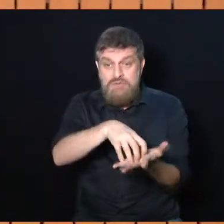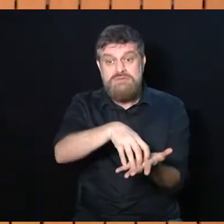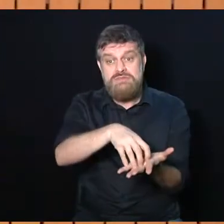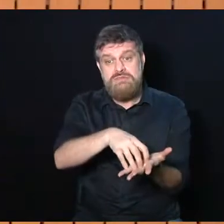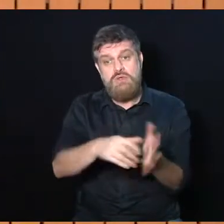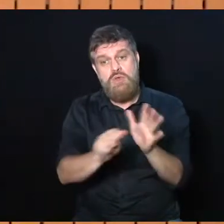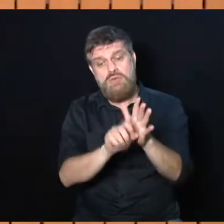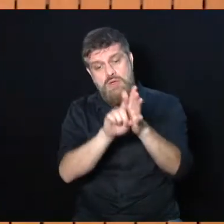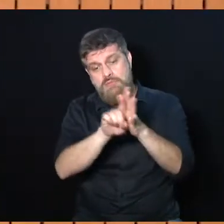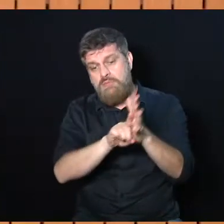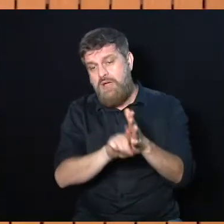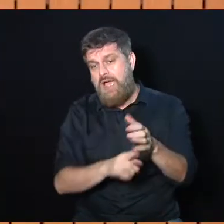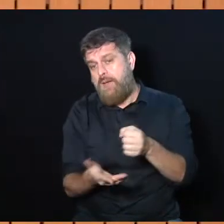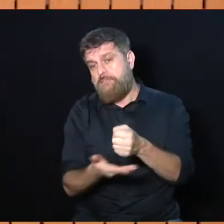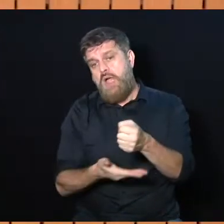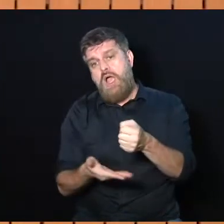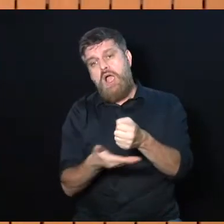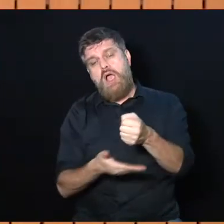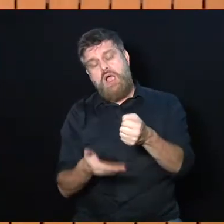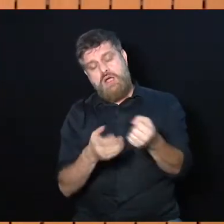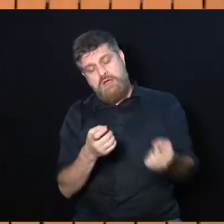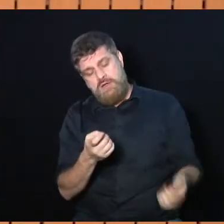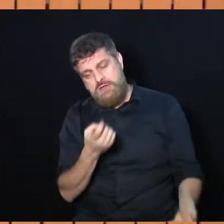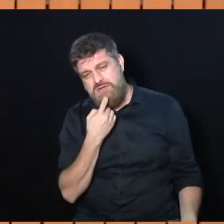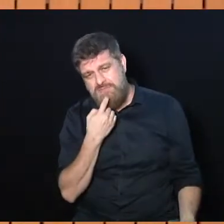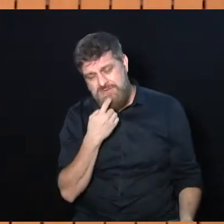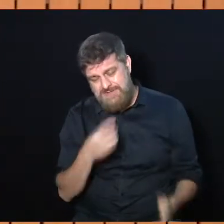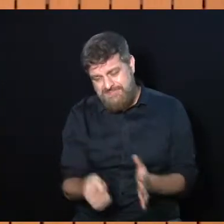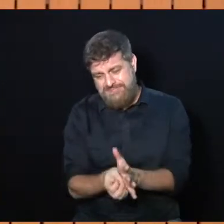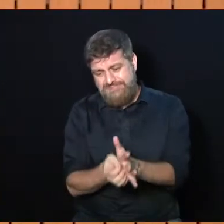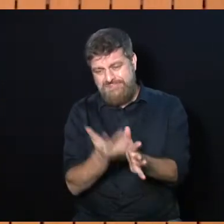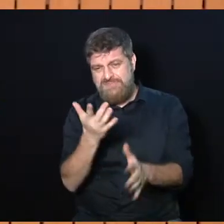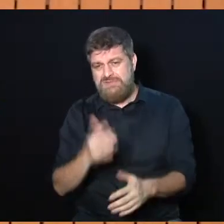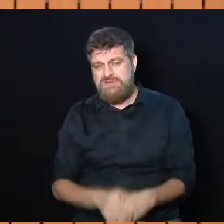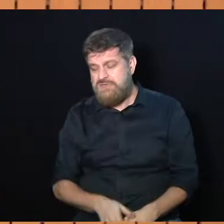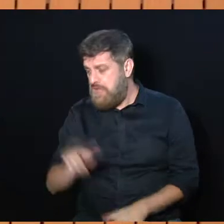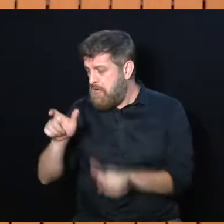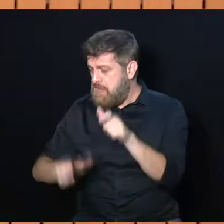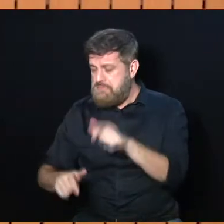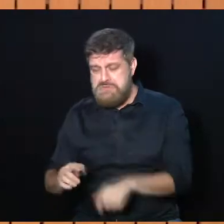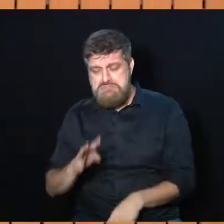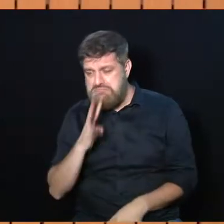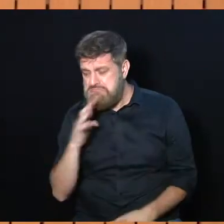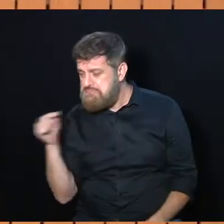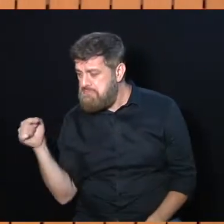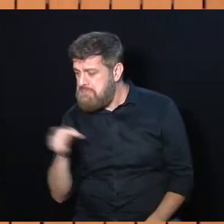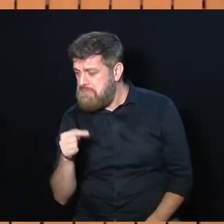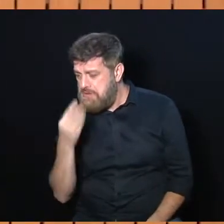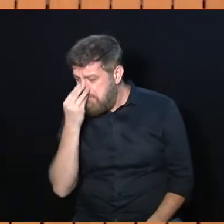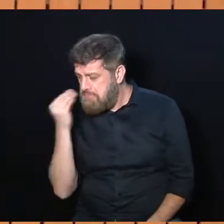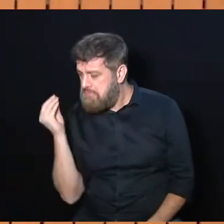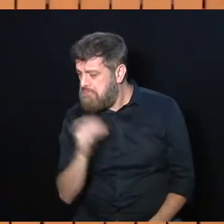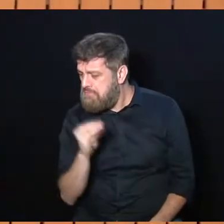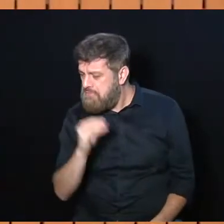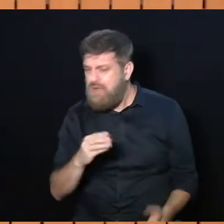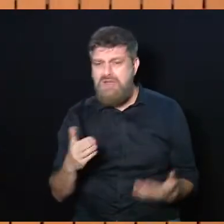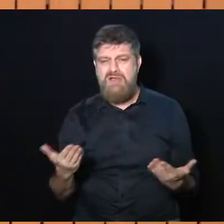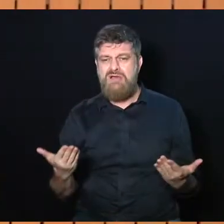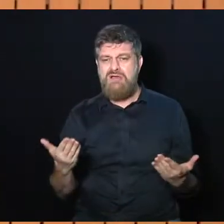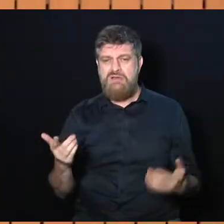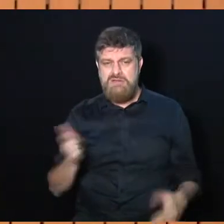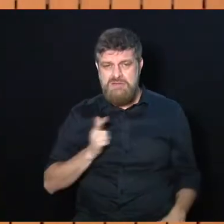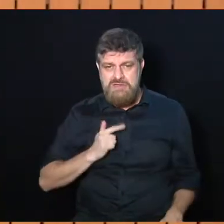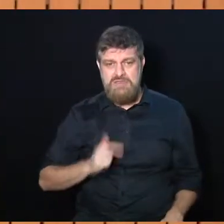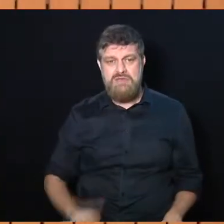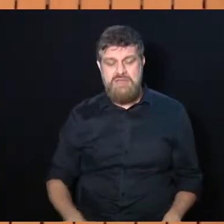fundamental para a cidade de Campinas, e muitas vezes não tem aí, né, está lidando com uma situação, que é uma